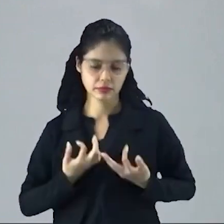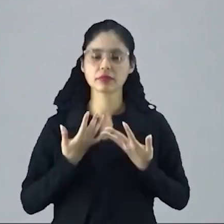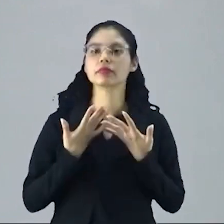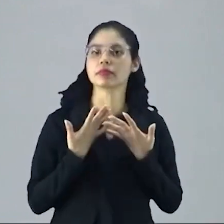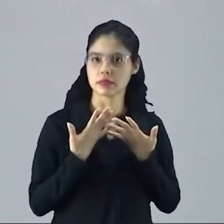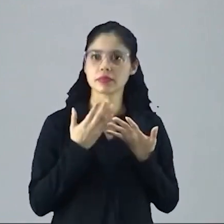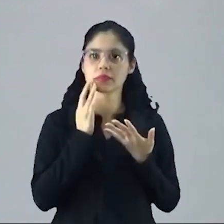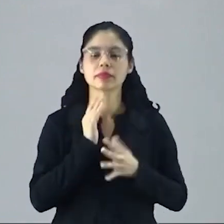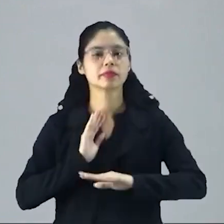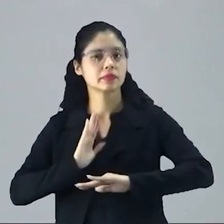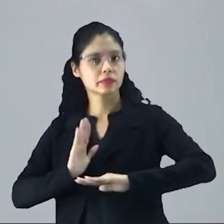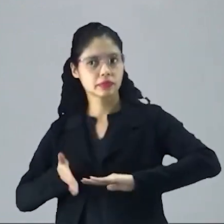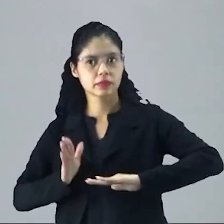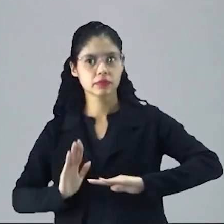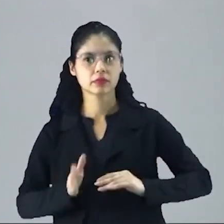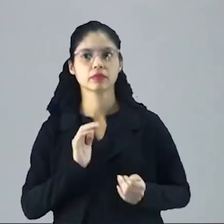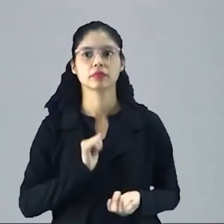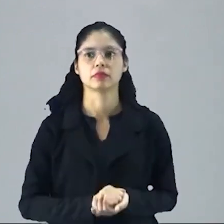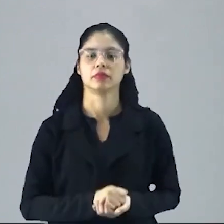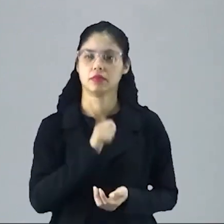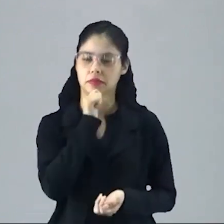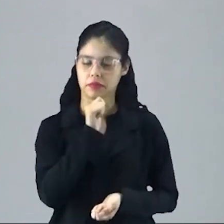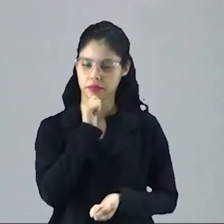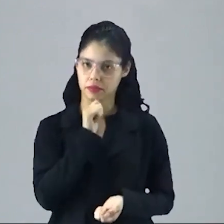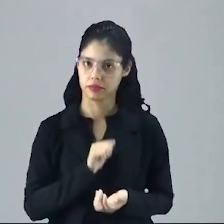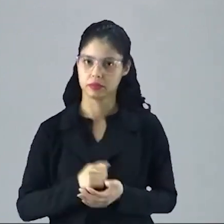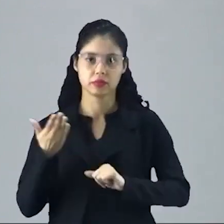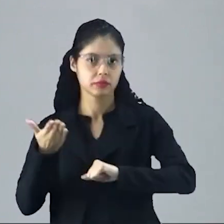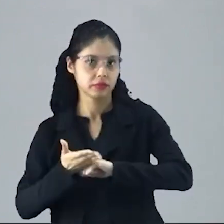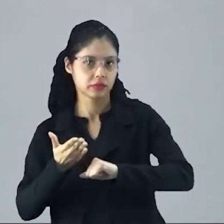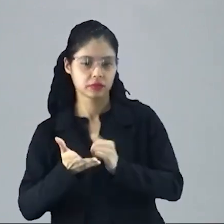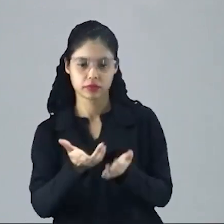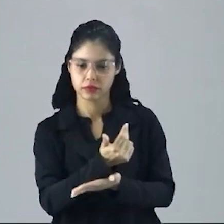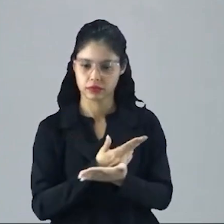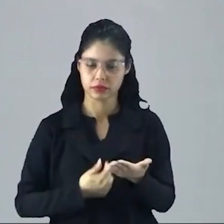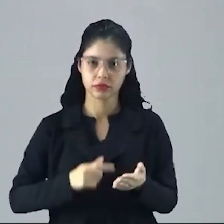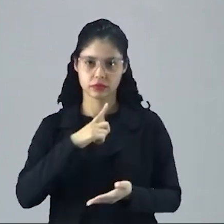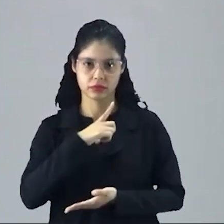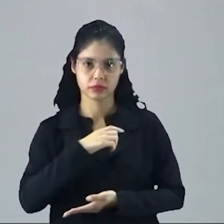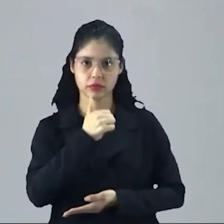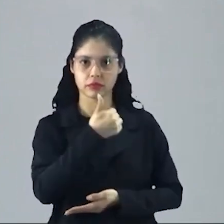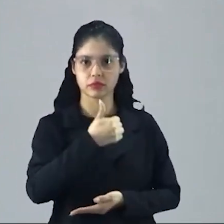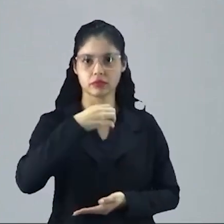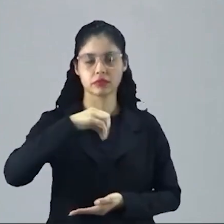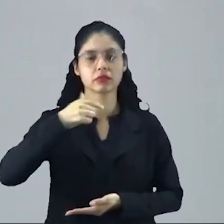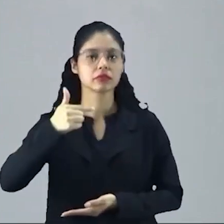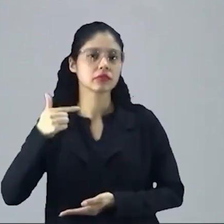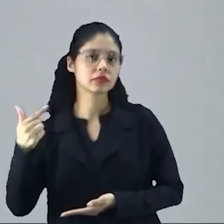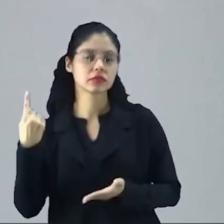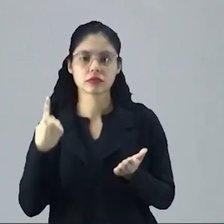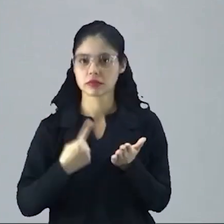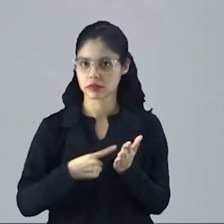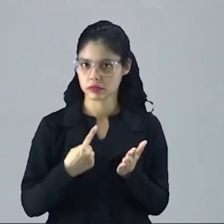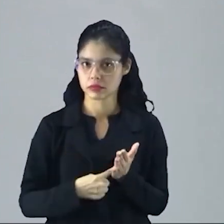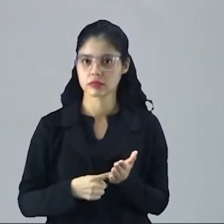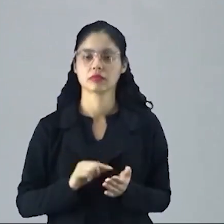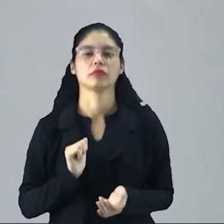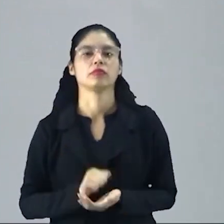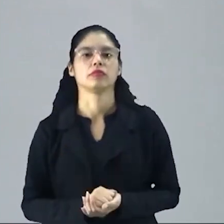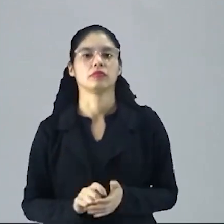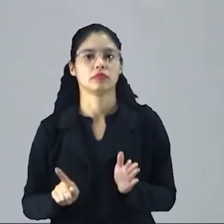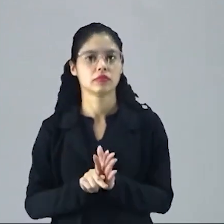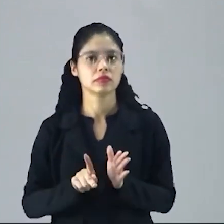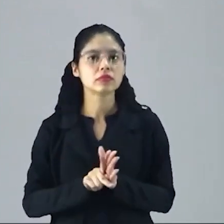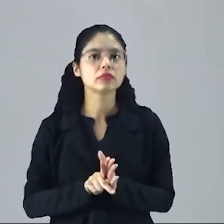manifestação moderna no Brasil com a Semana de Arte Moderna de 1922. Foi o marco do modernismo no